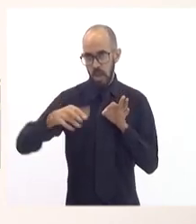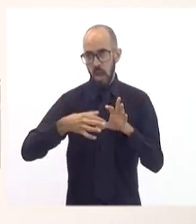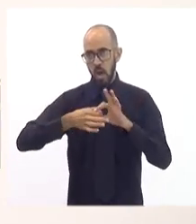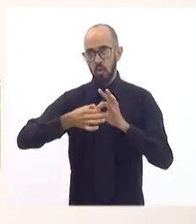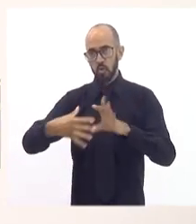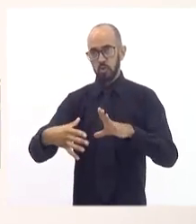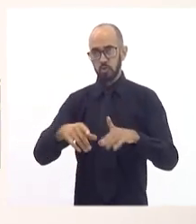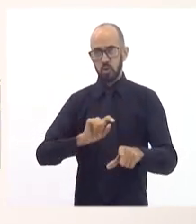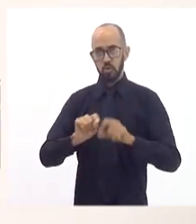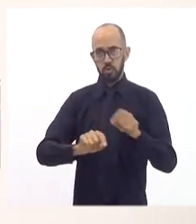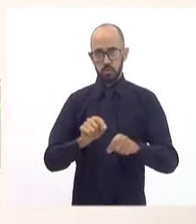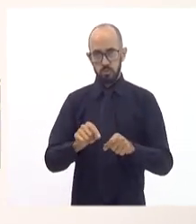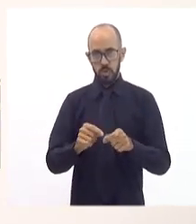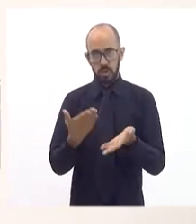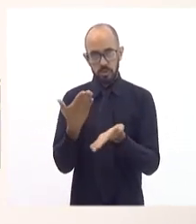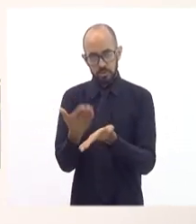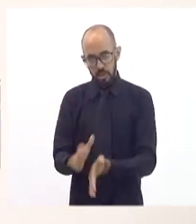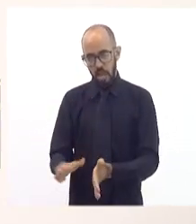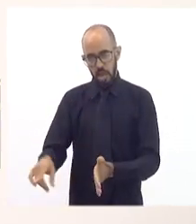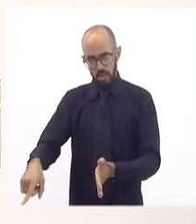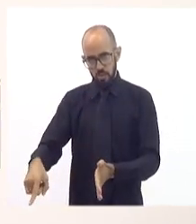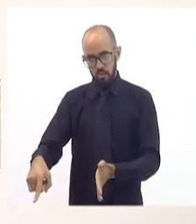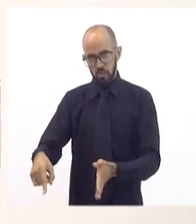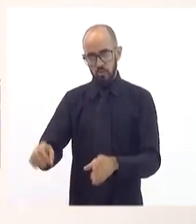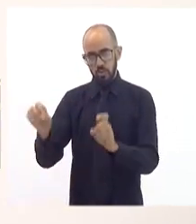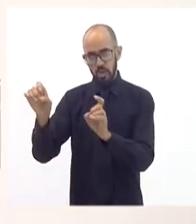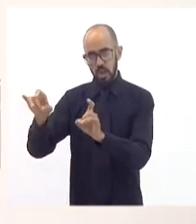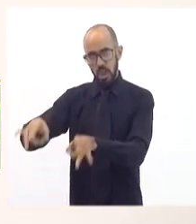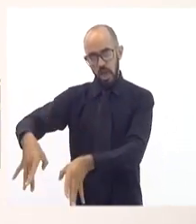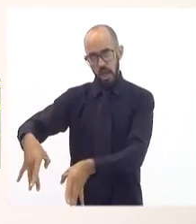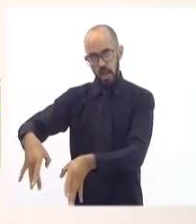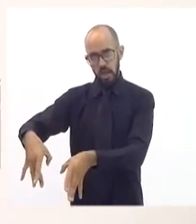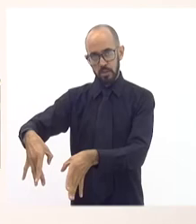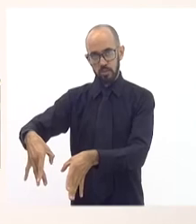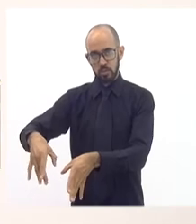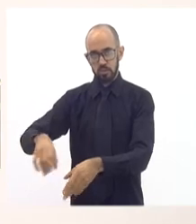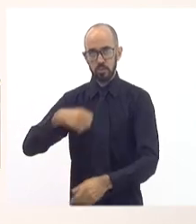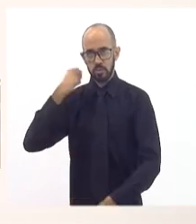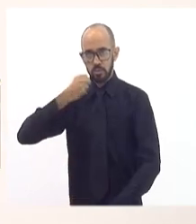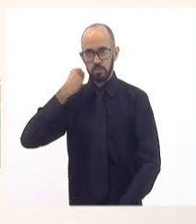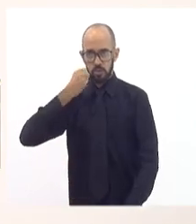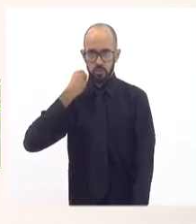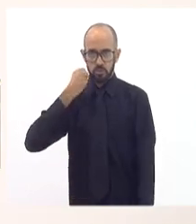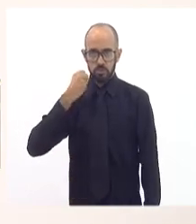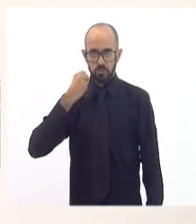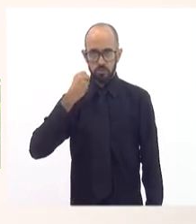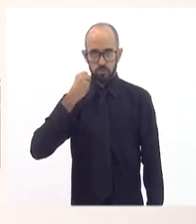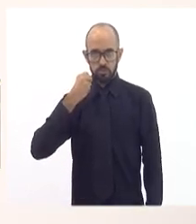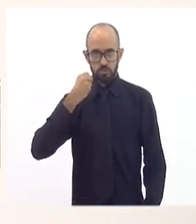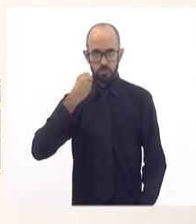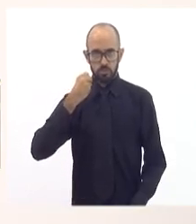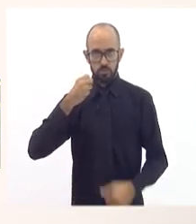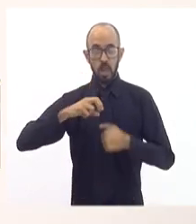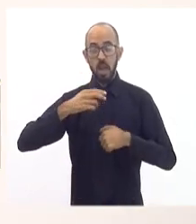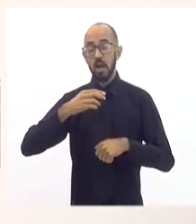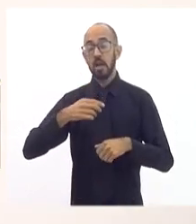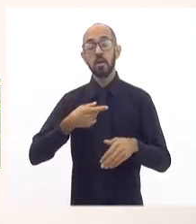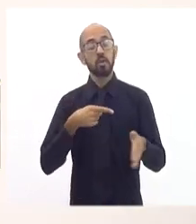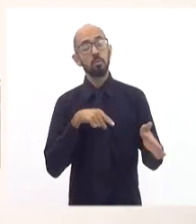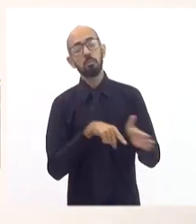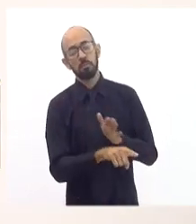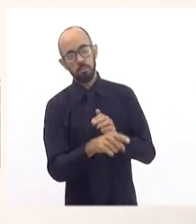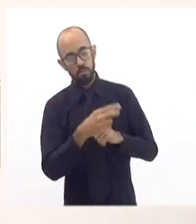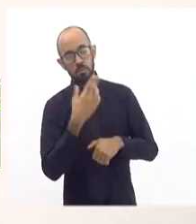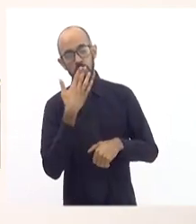autorizou que esse dejetos fossem despejados na Baía de Sepetiba é e qual foi o resultado